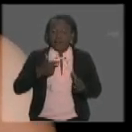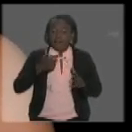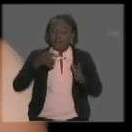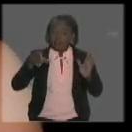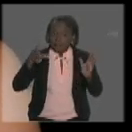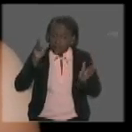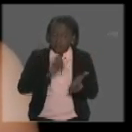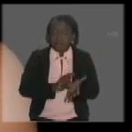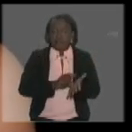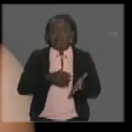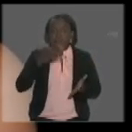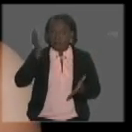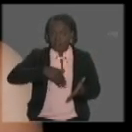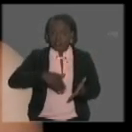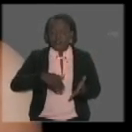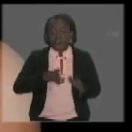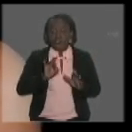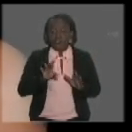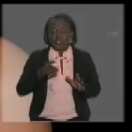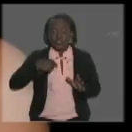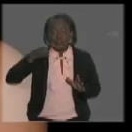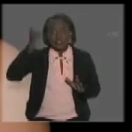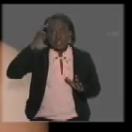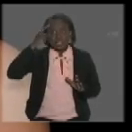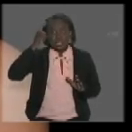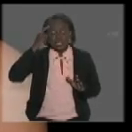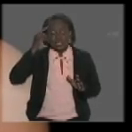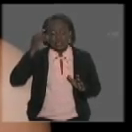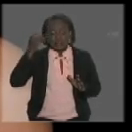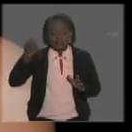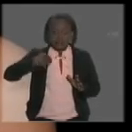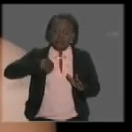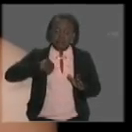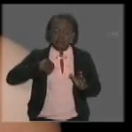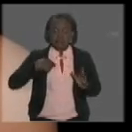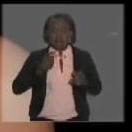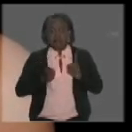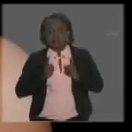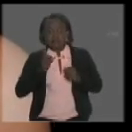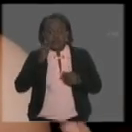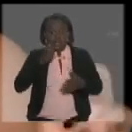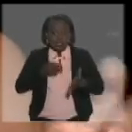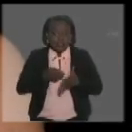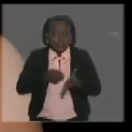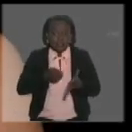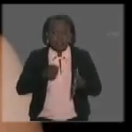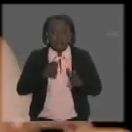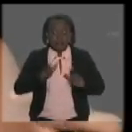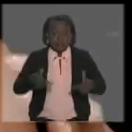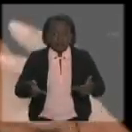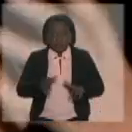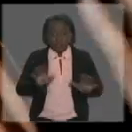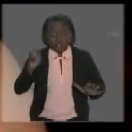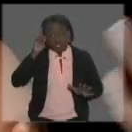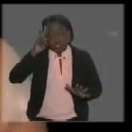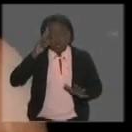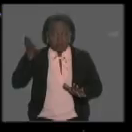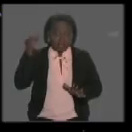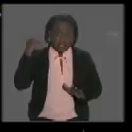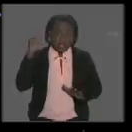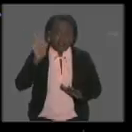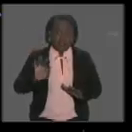mais legítimo do que simplesmente a consciência da noção de transfeminismo que vem de uma